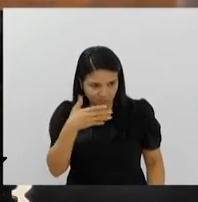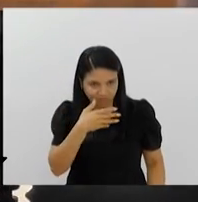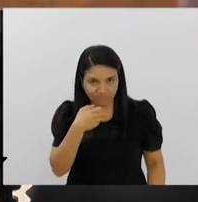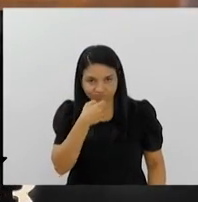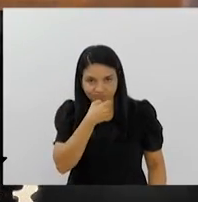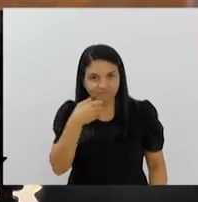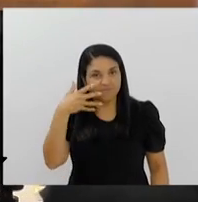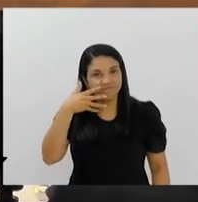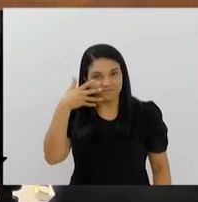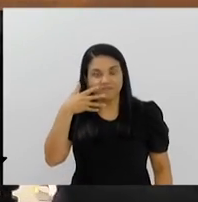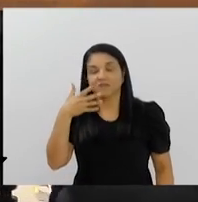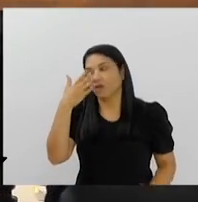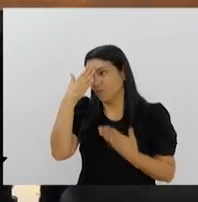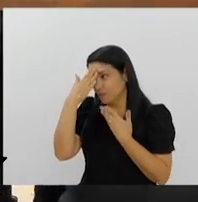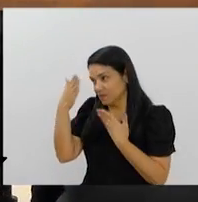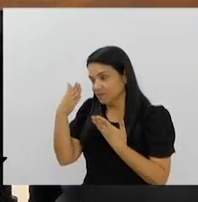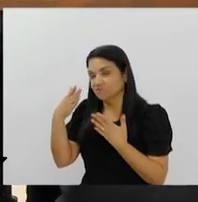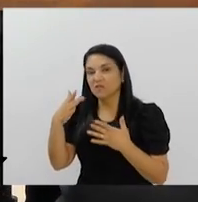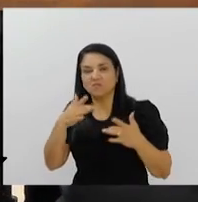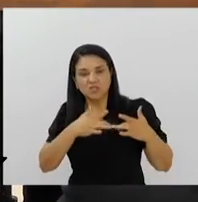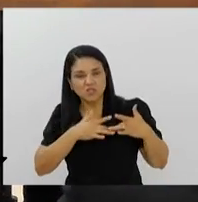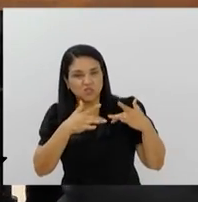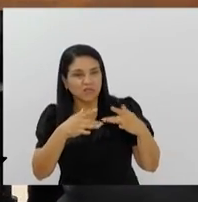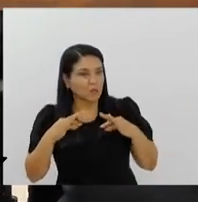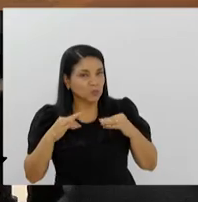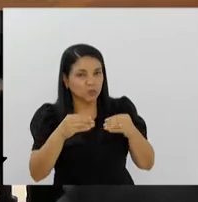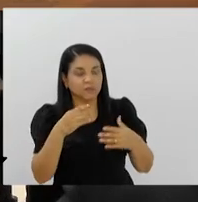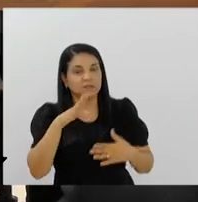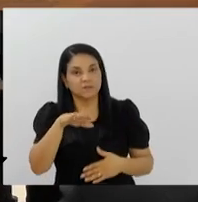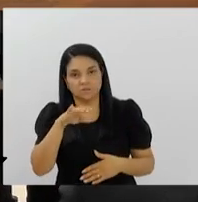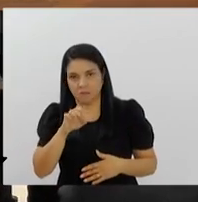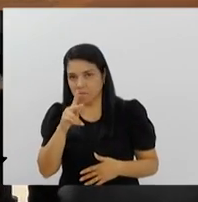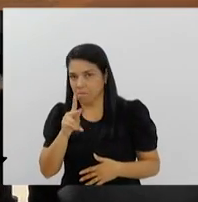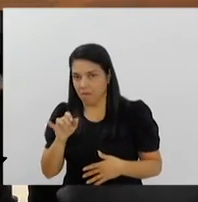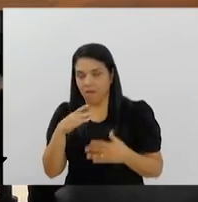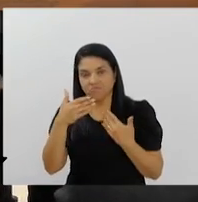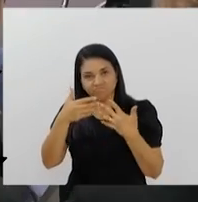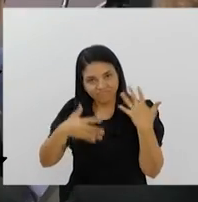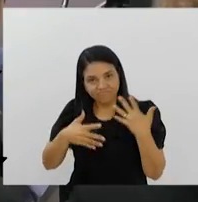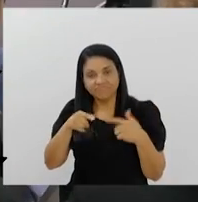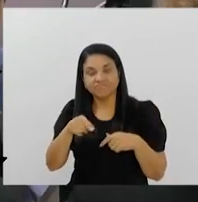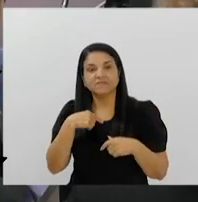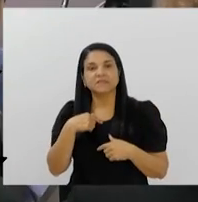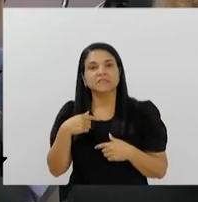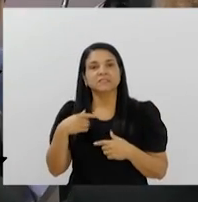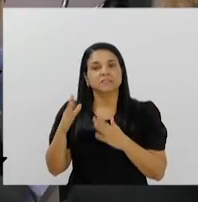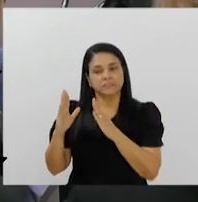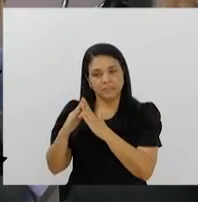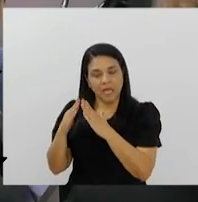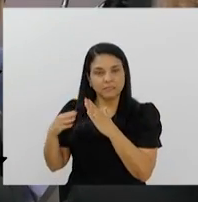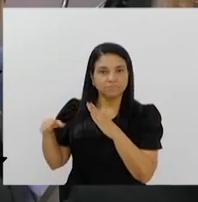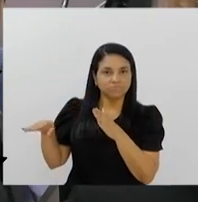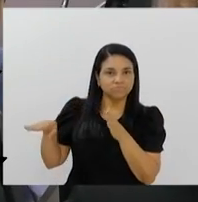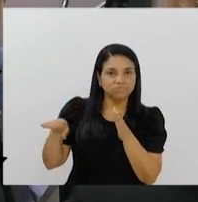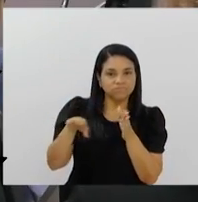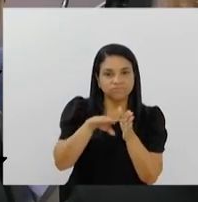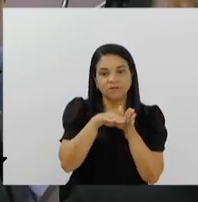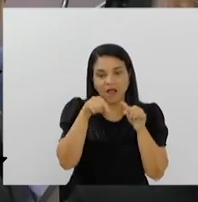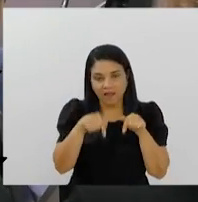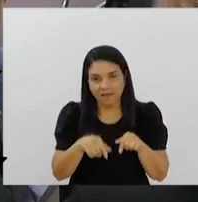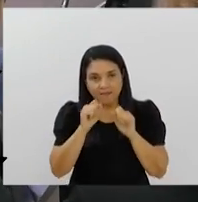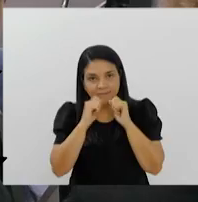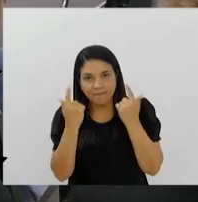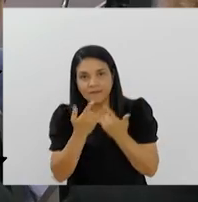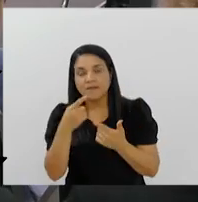pela Obrigado primeiramente queria me solidarizar com todas as mães aqui presentes que saíram de casa para para est aqui lutando pelos seus